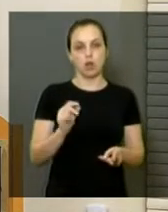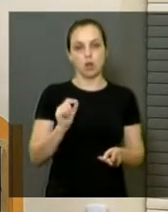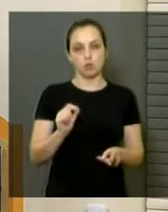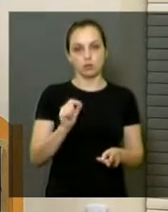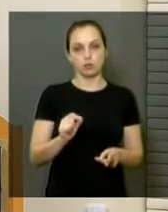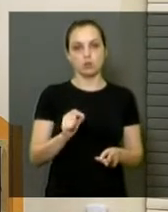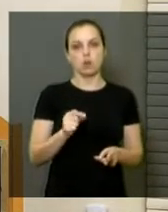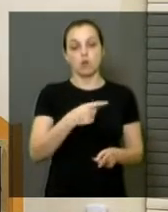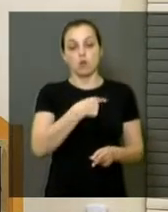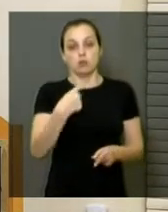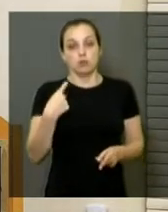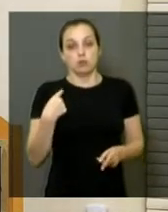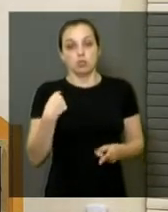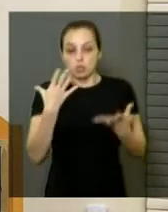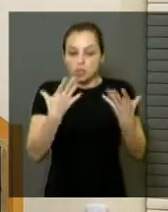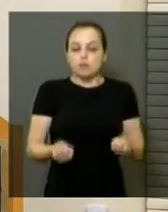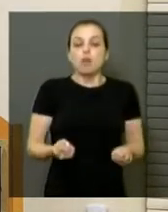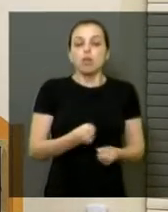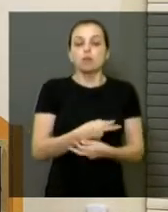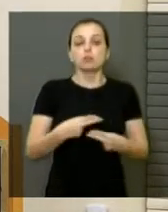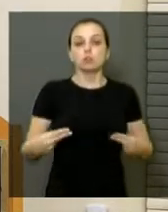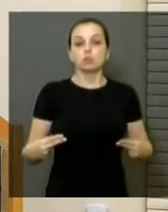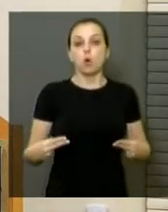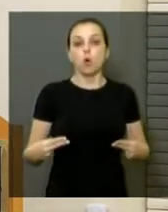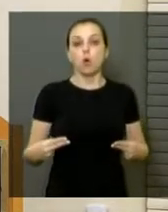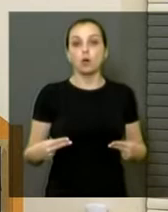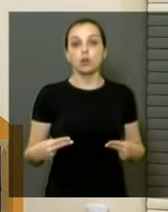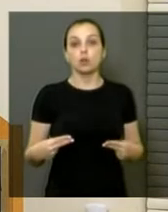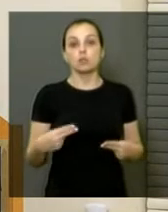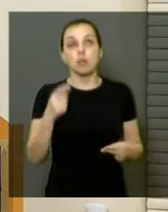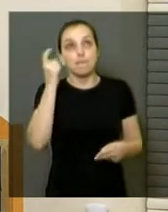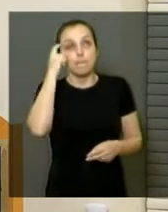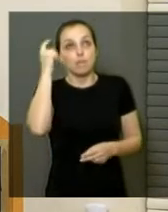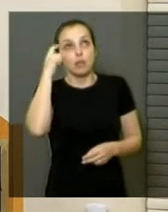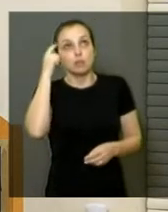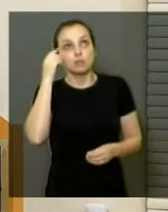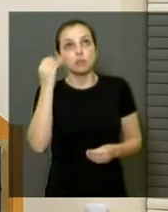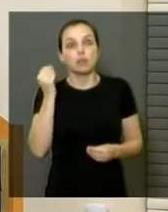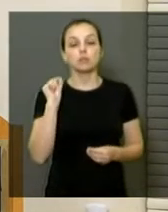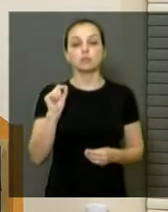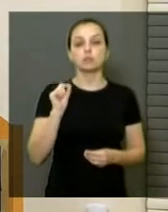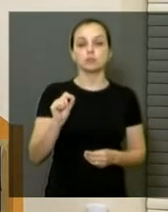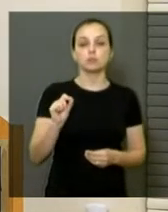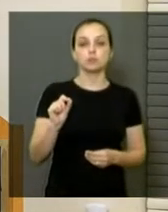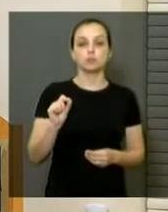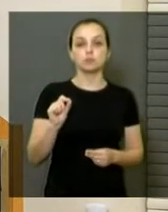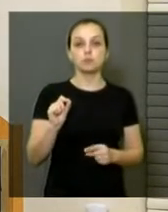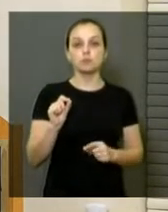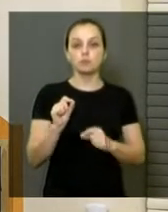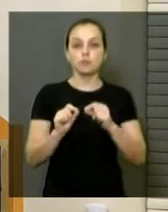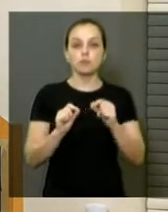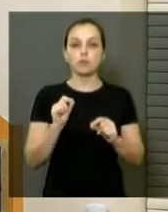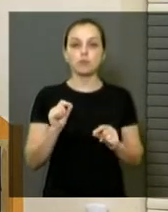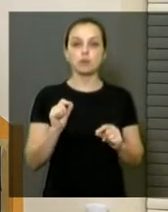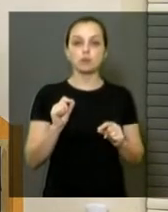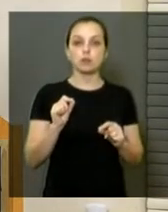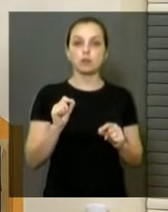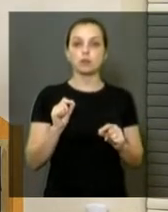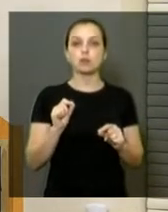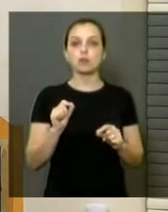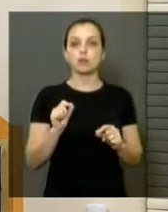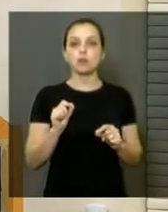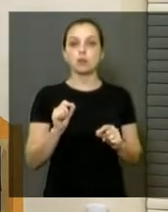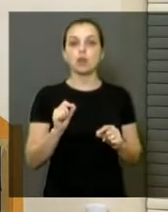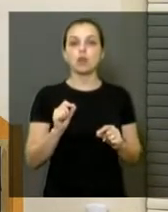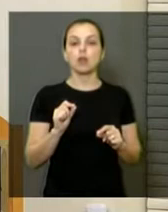se submeter a esse tipo de capricho e achar que o fato de estar sendo leal